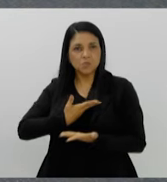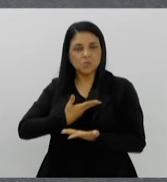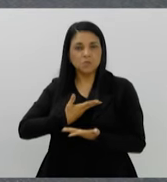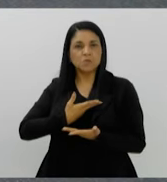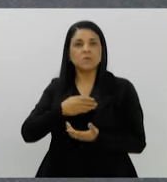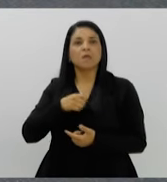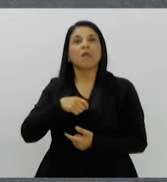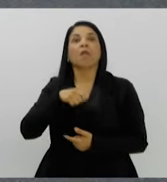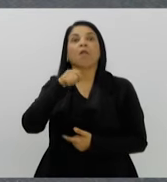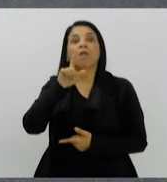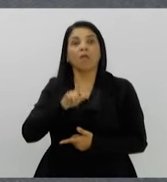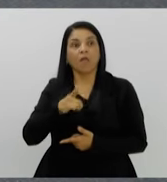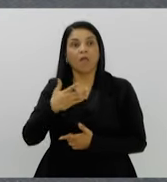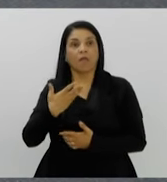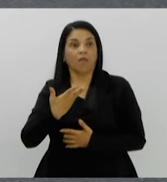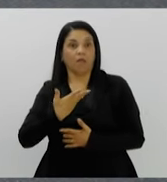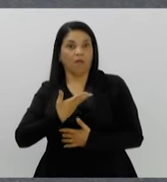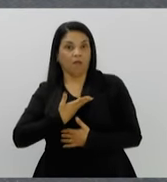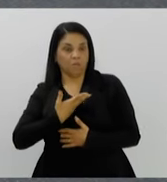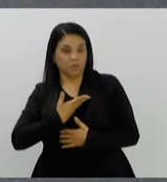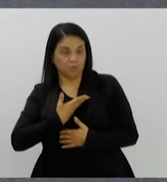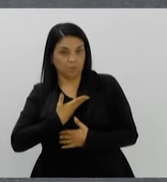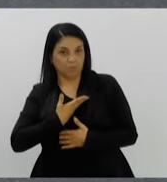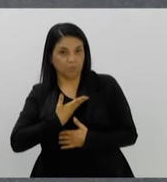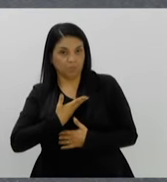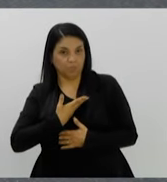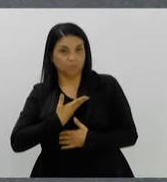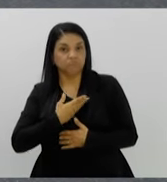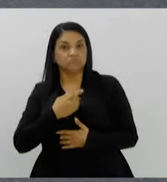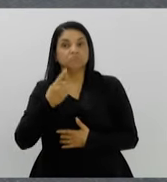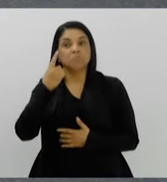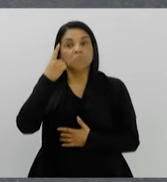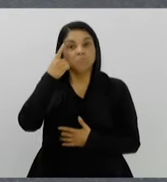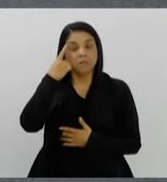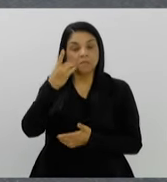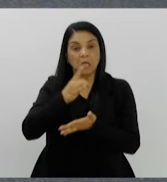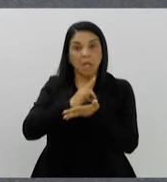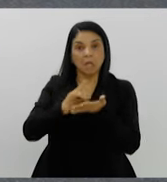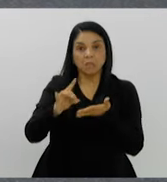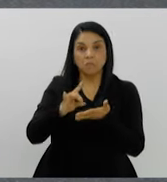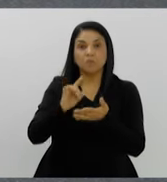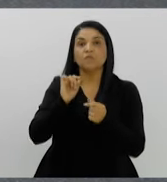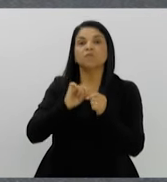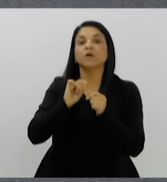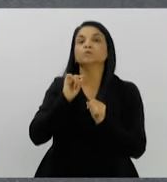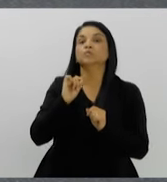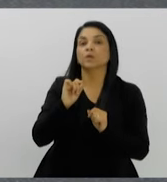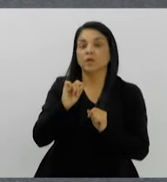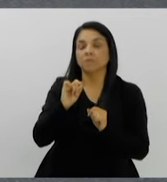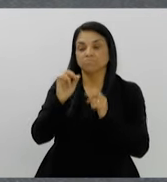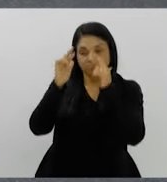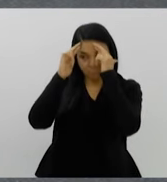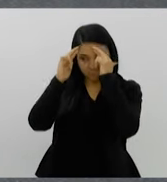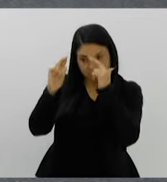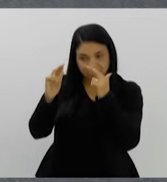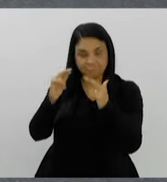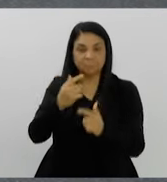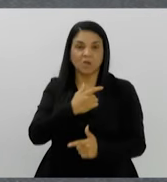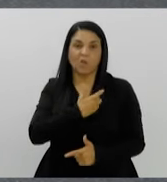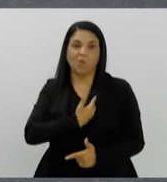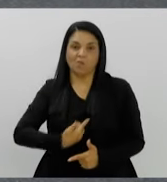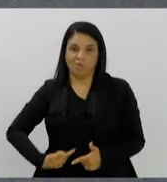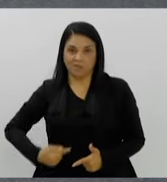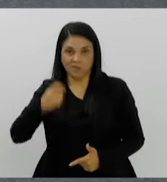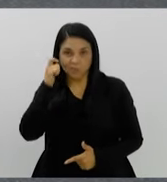com quem se diz tão amigo imagina o que não faz com o inimigo Com todo o respeito que nós temos ao governador do Estado com